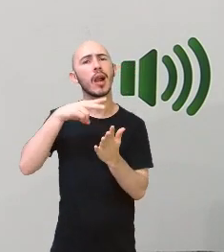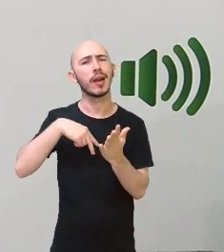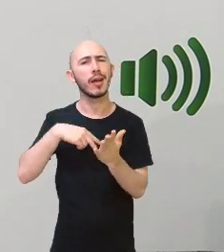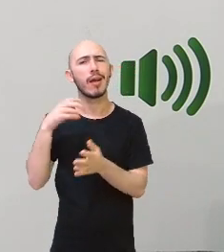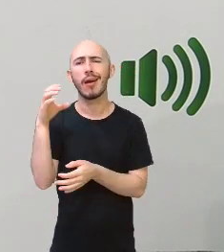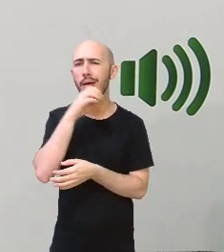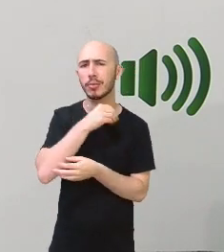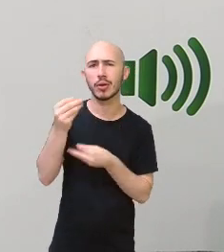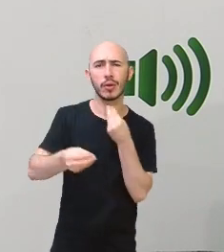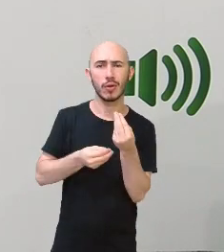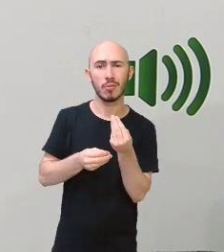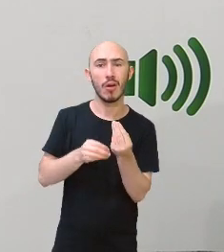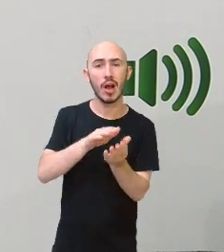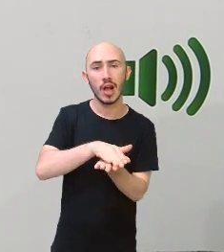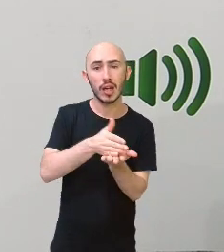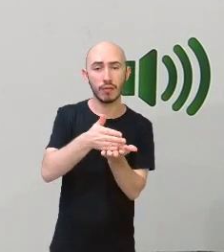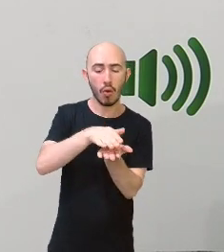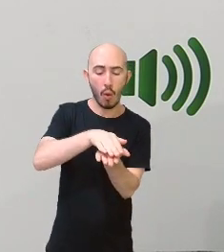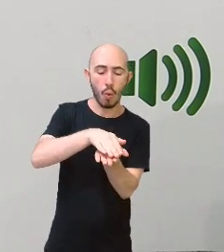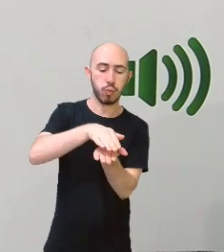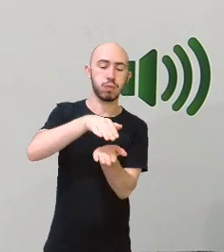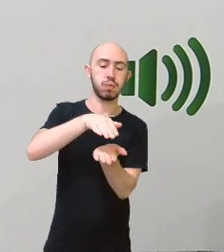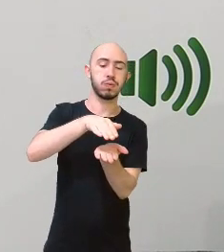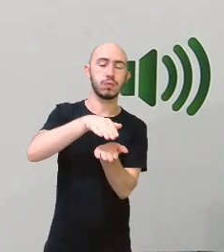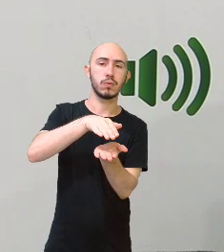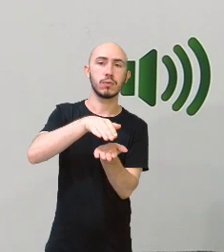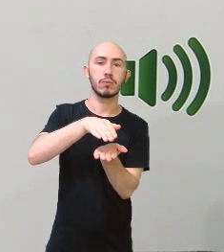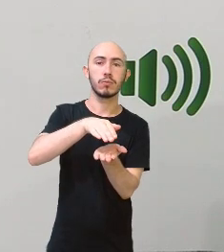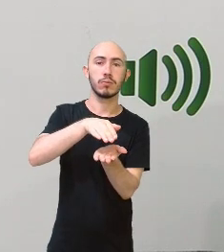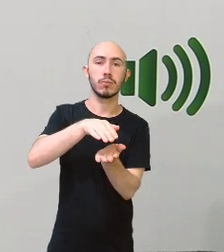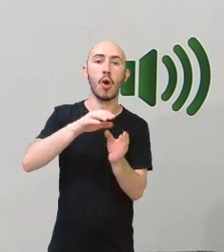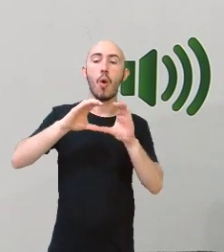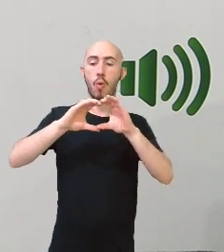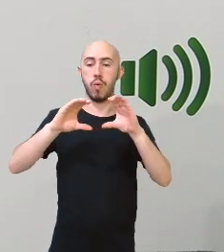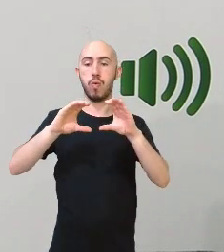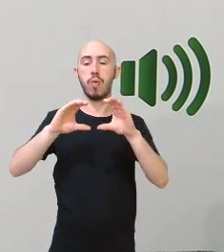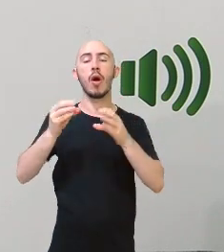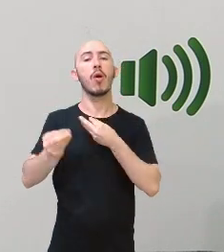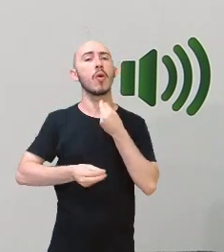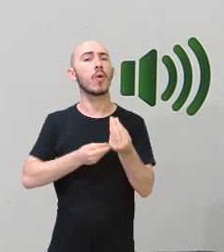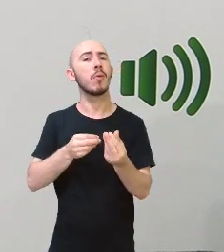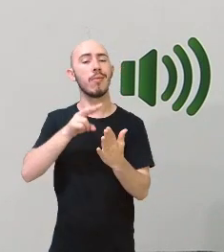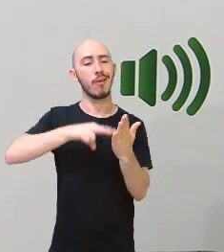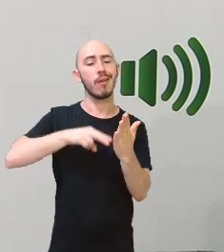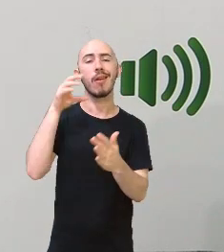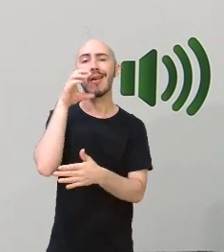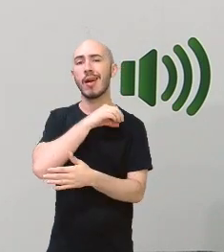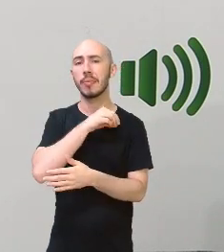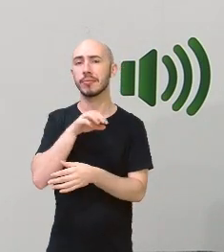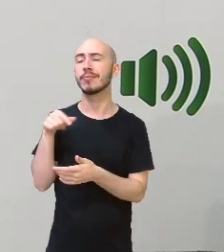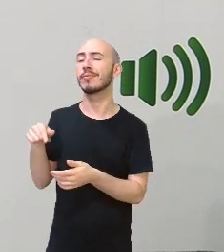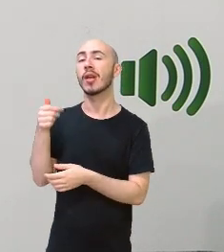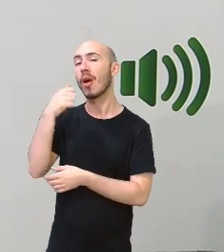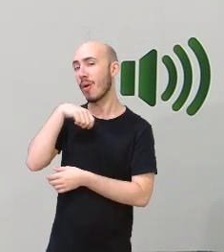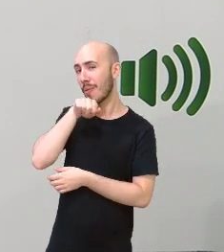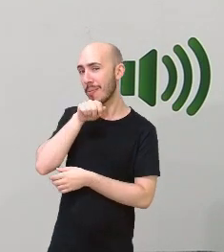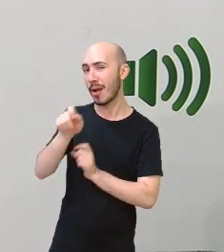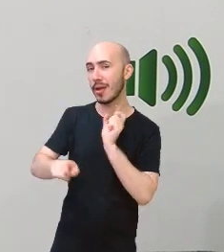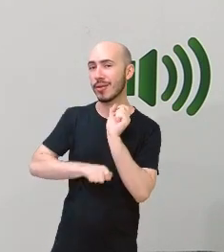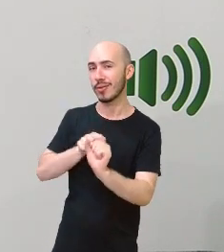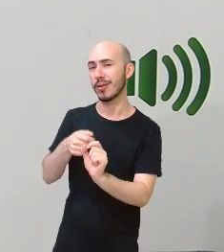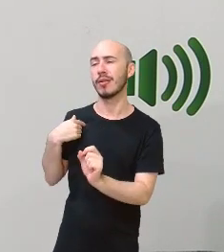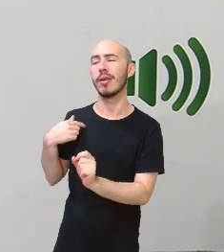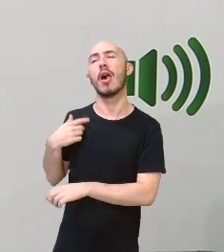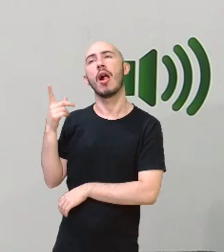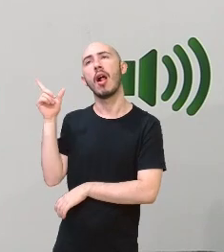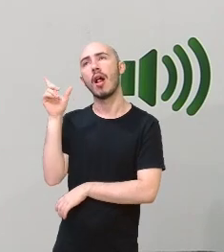desse jeito tão rapidamente? Né? A Mafalda é uma menina muito inteligente. E aí ela percebeu que o pai dela foi, disse, poxa, então vai demorar